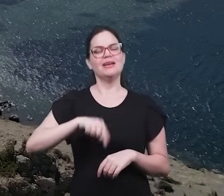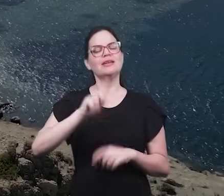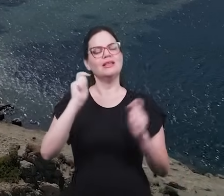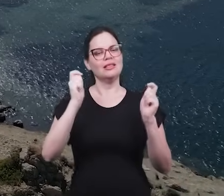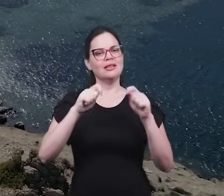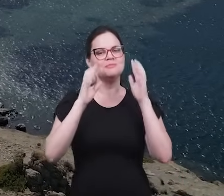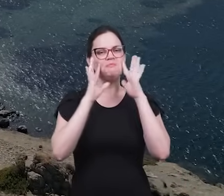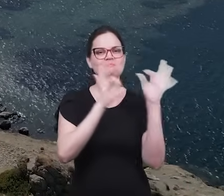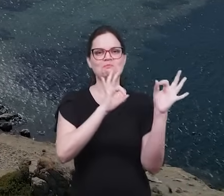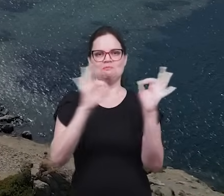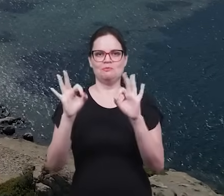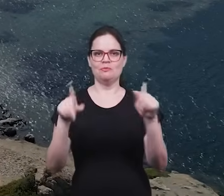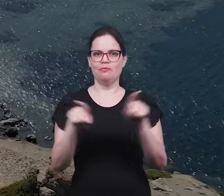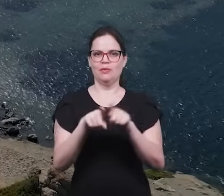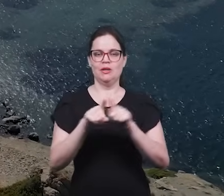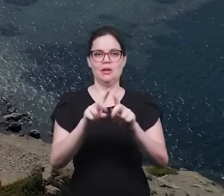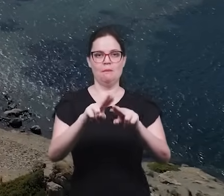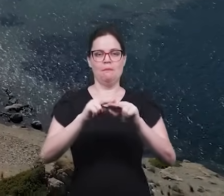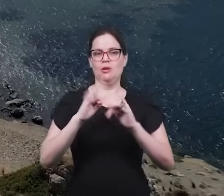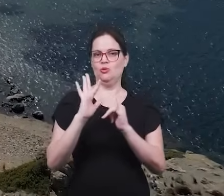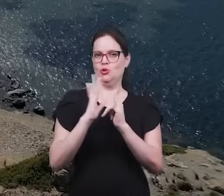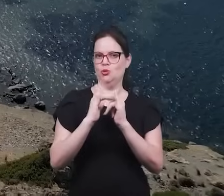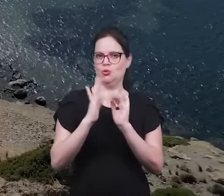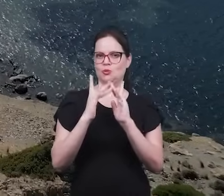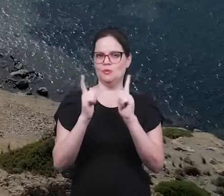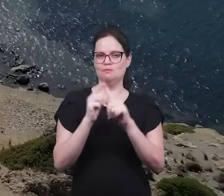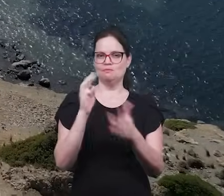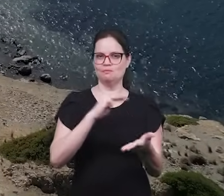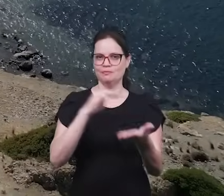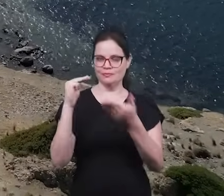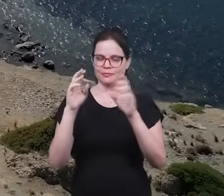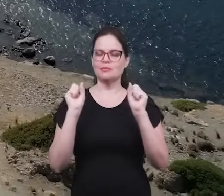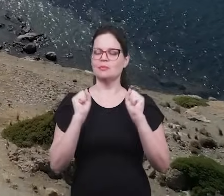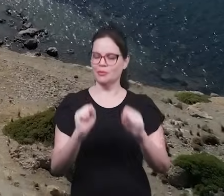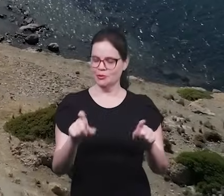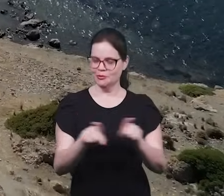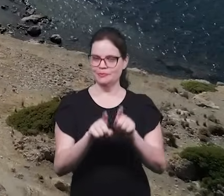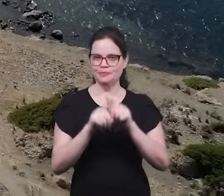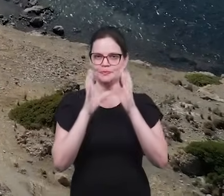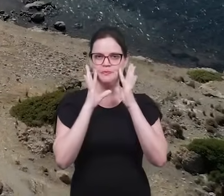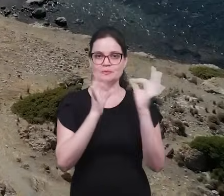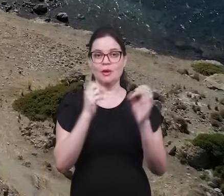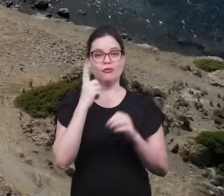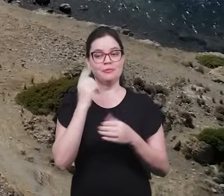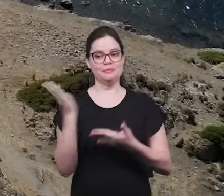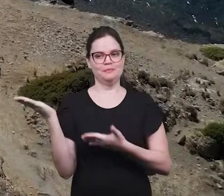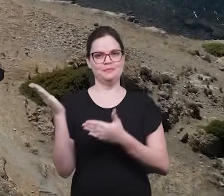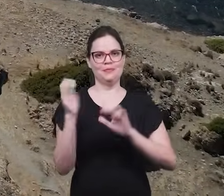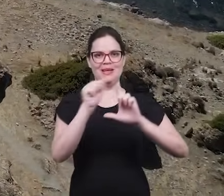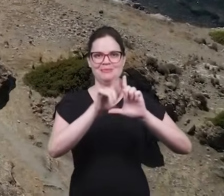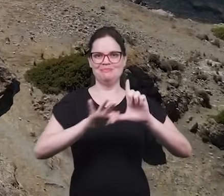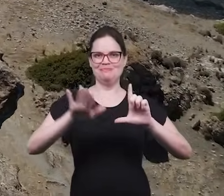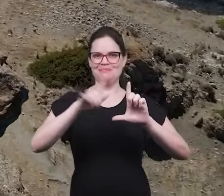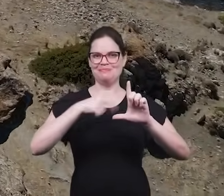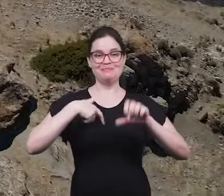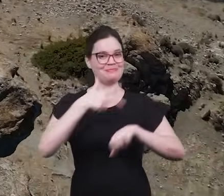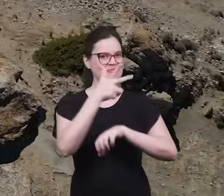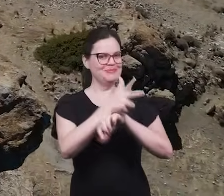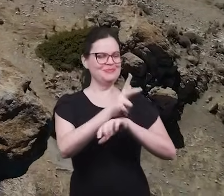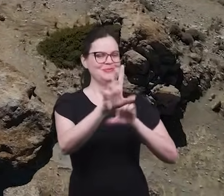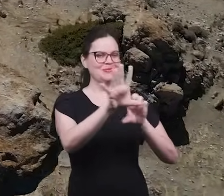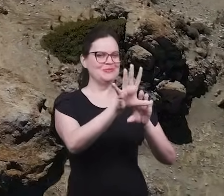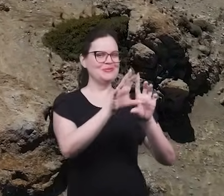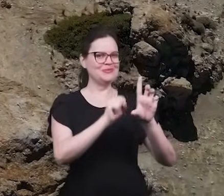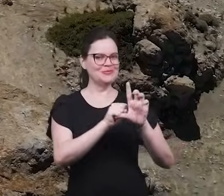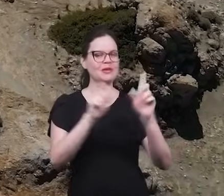assiste a esse programa e através do nosso canal no YouTube você também assiste, está aqui o QR Code, você pode apontar a câmera do seu celular para ele